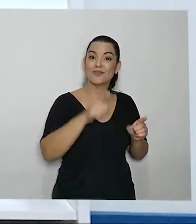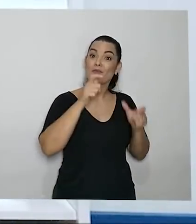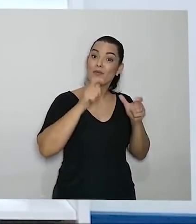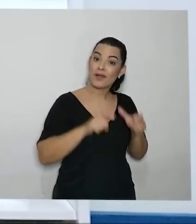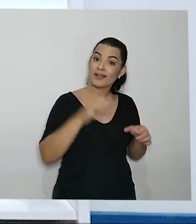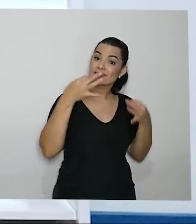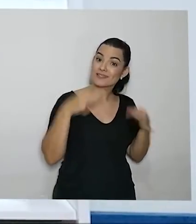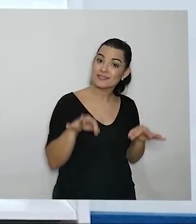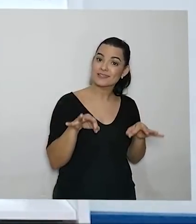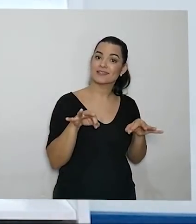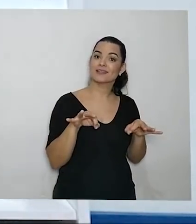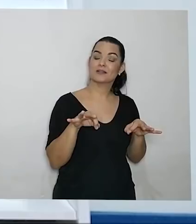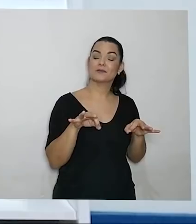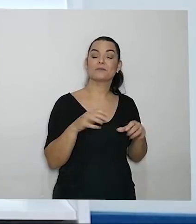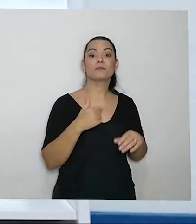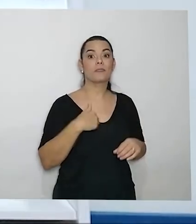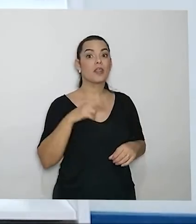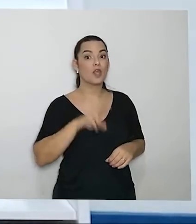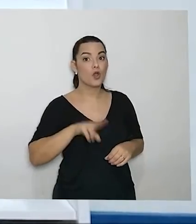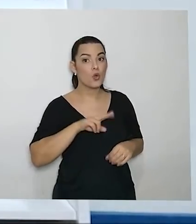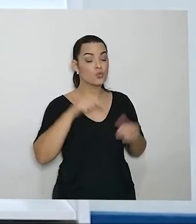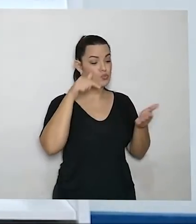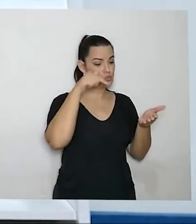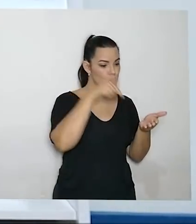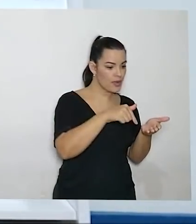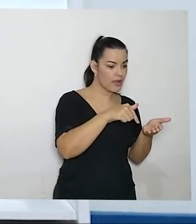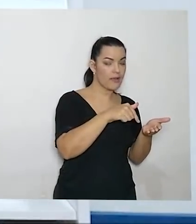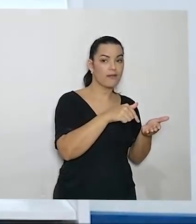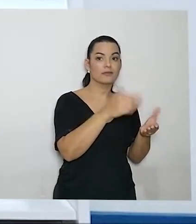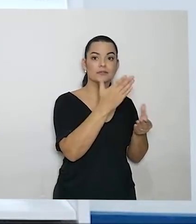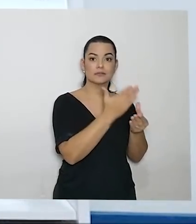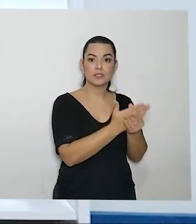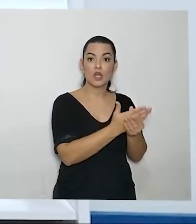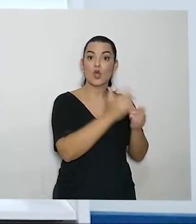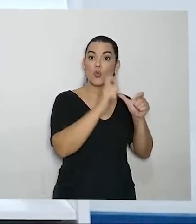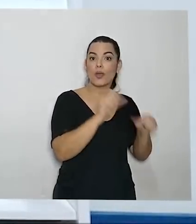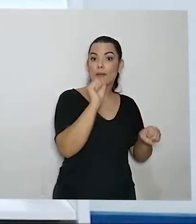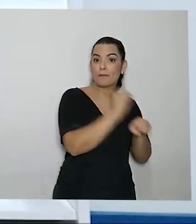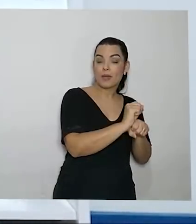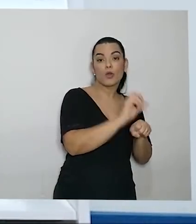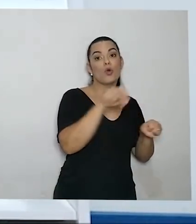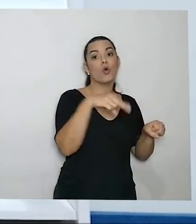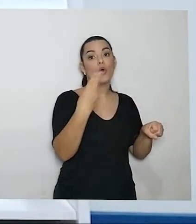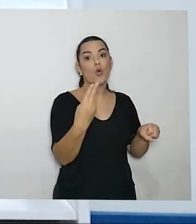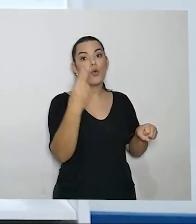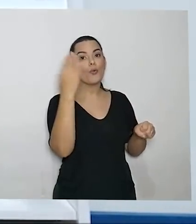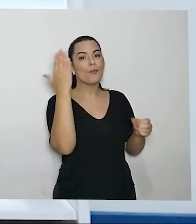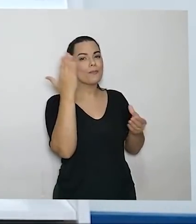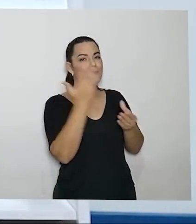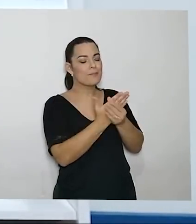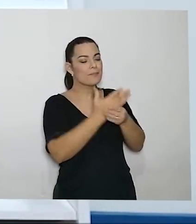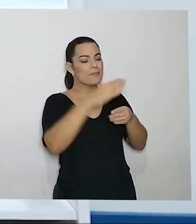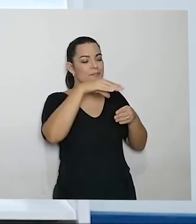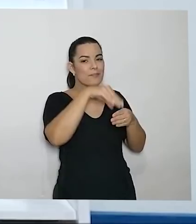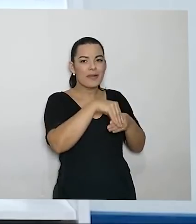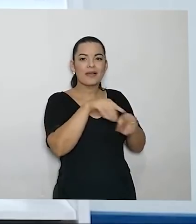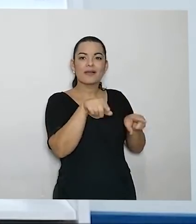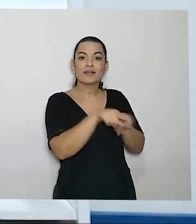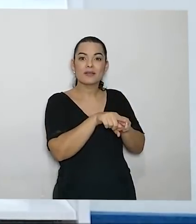marcar páginas, eu utilizo também para marcar uma parte do livro que eu achei bonita,